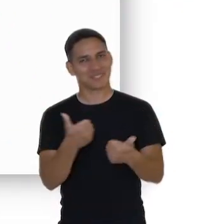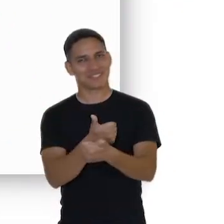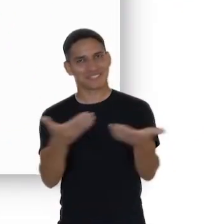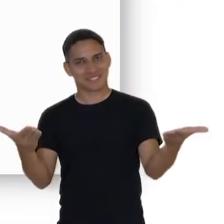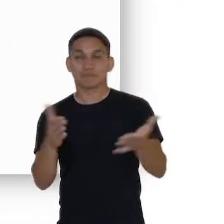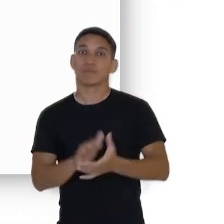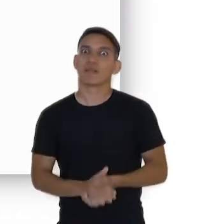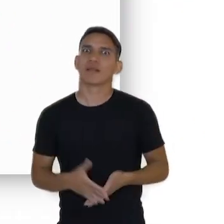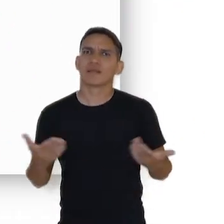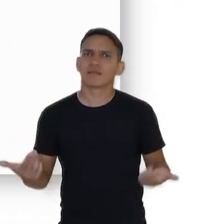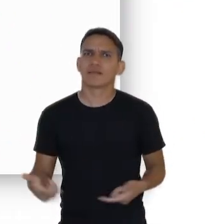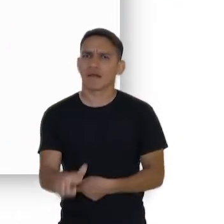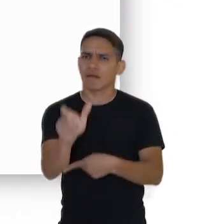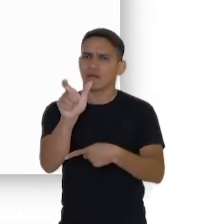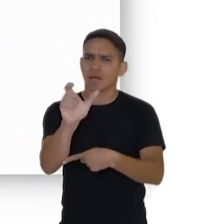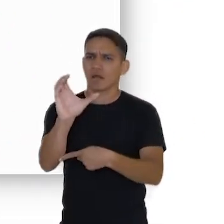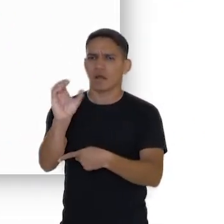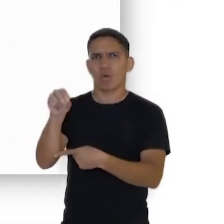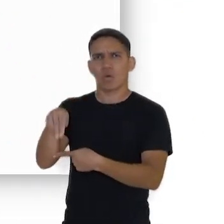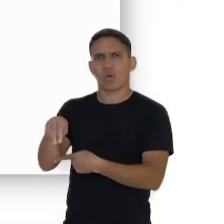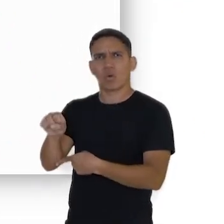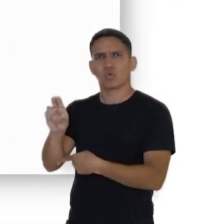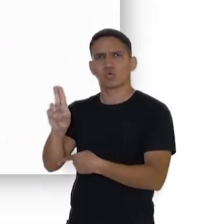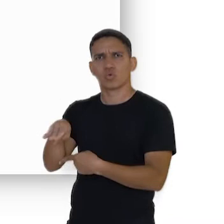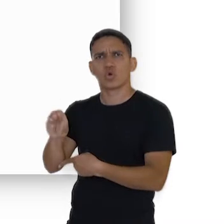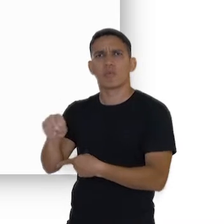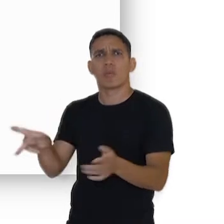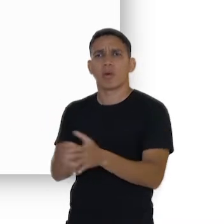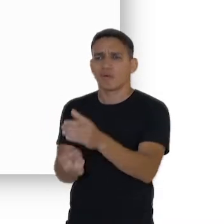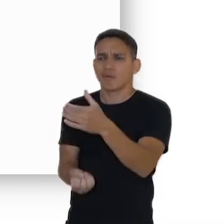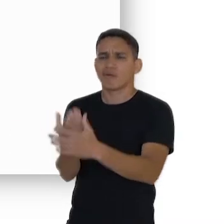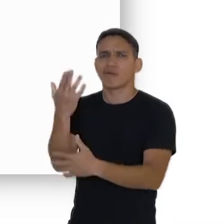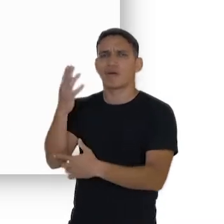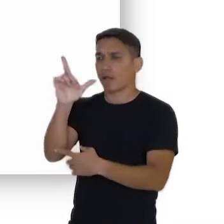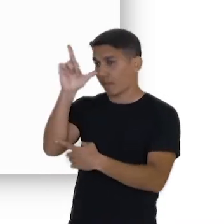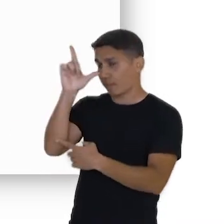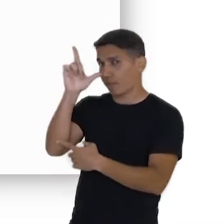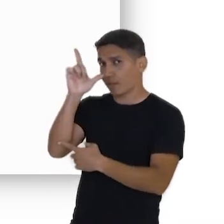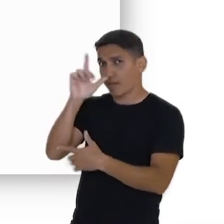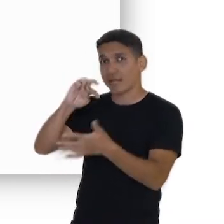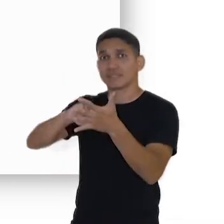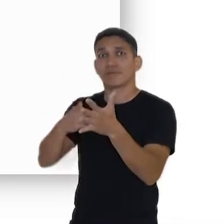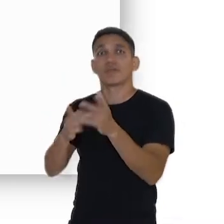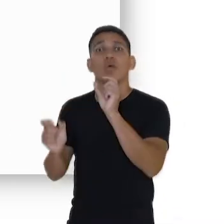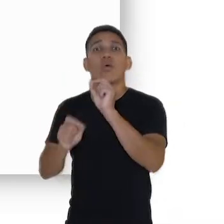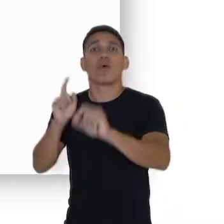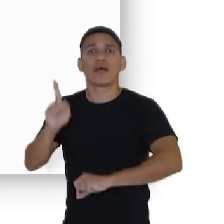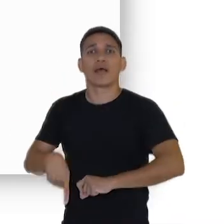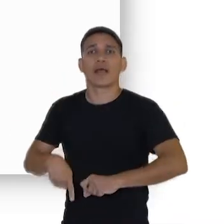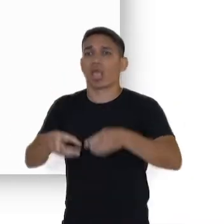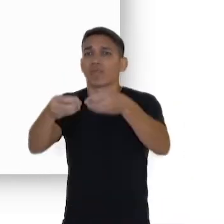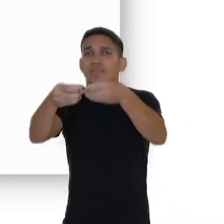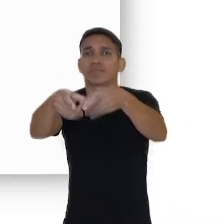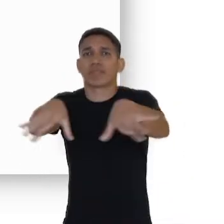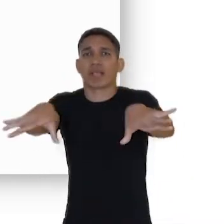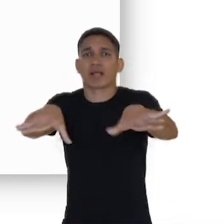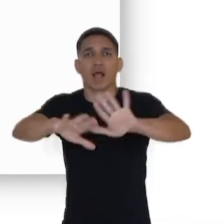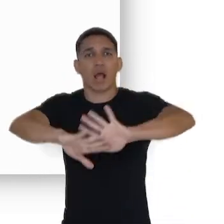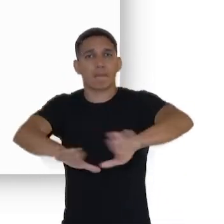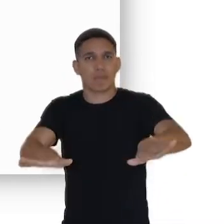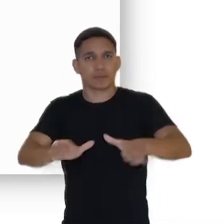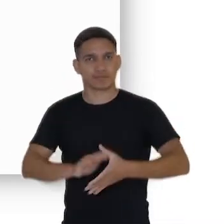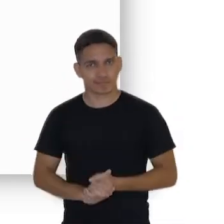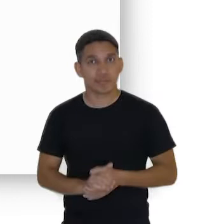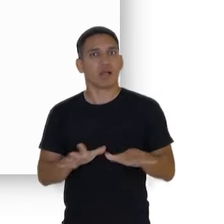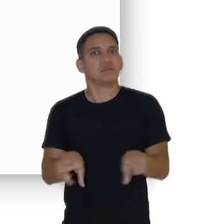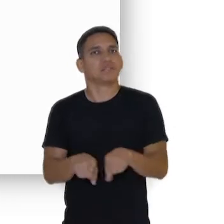Olá, tudo bem? A origem da palavra consumo vem do latim consumere, que significa esgotar.